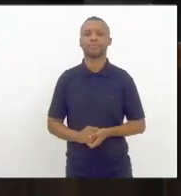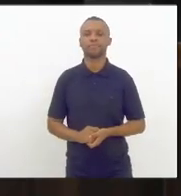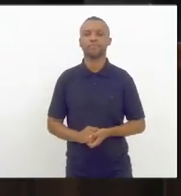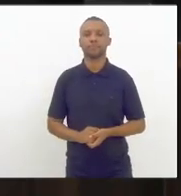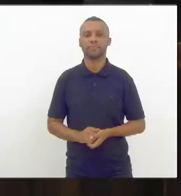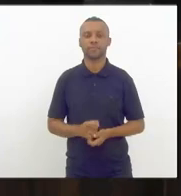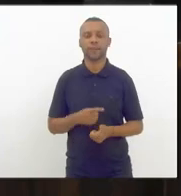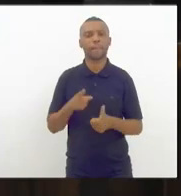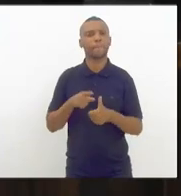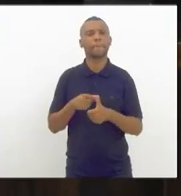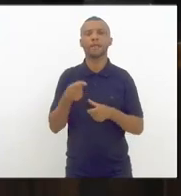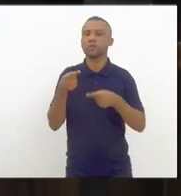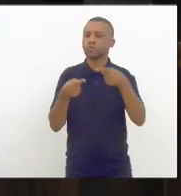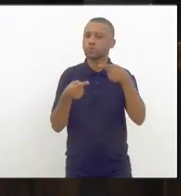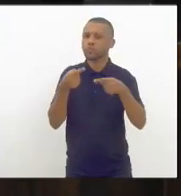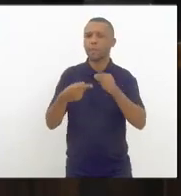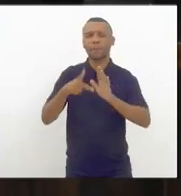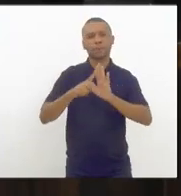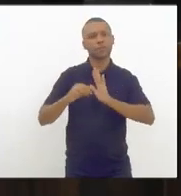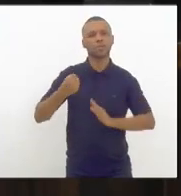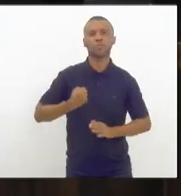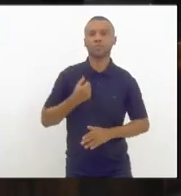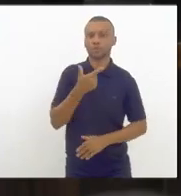Em primeira discussão, projeto de lei